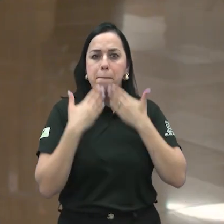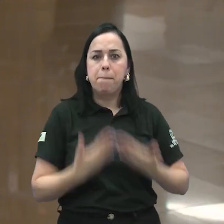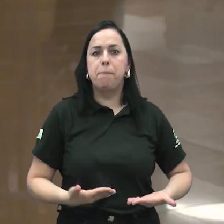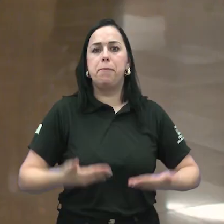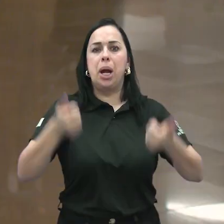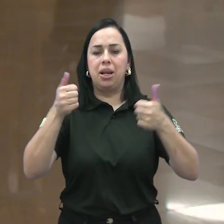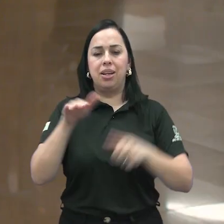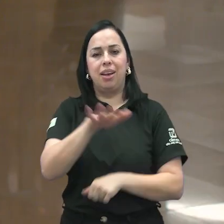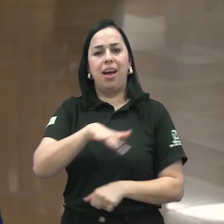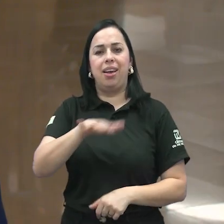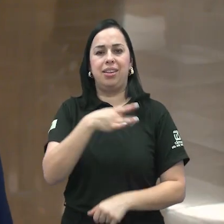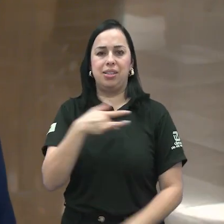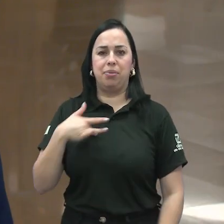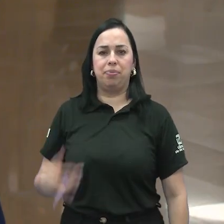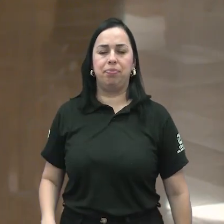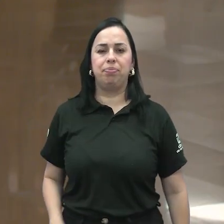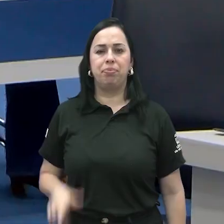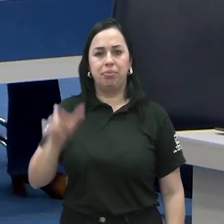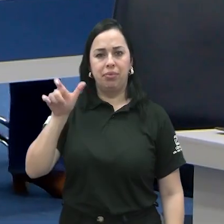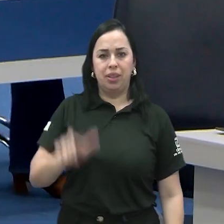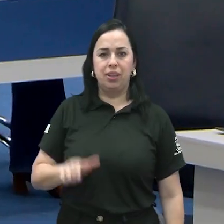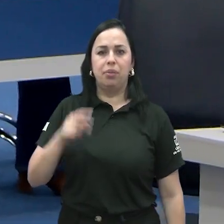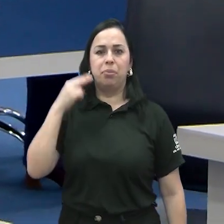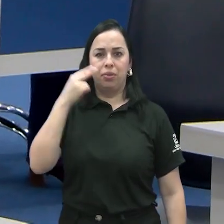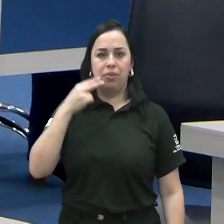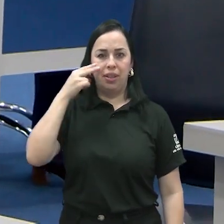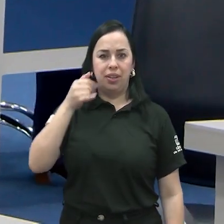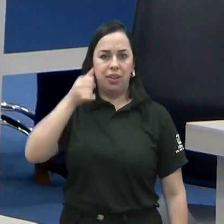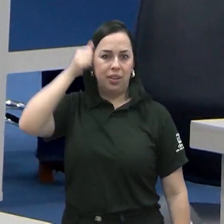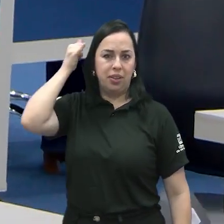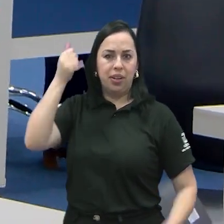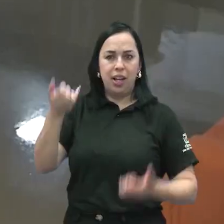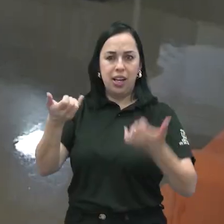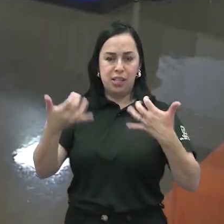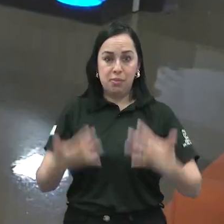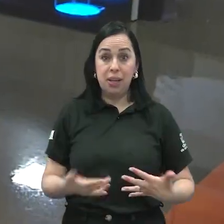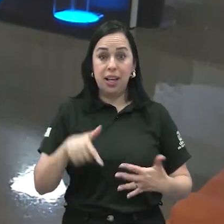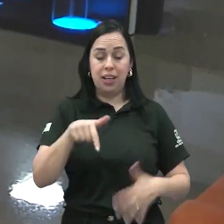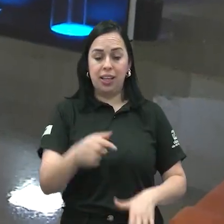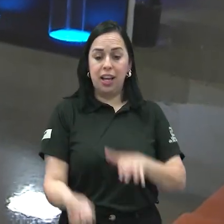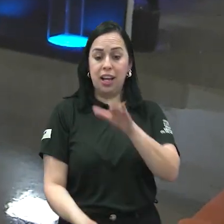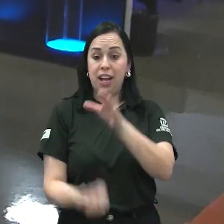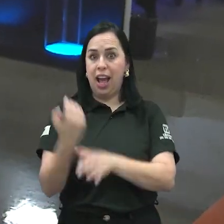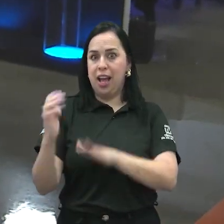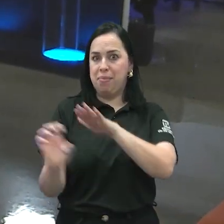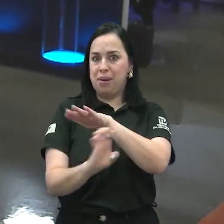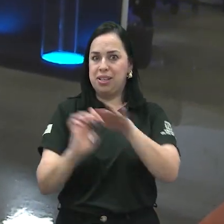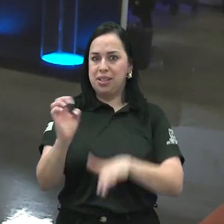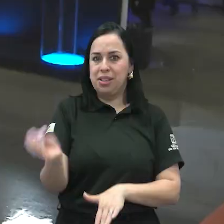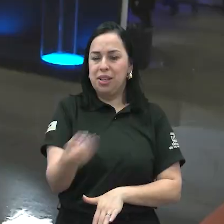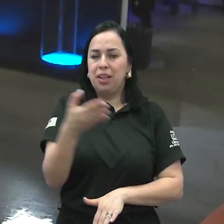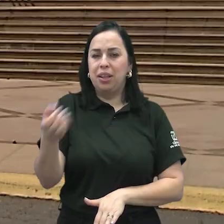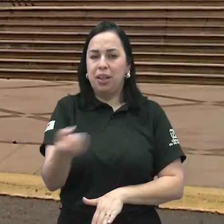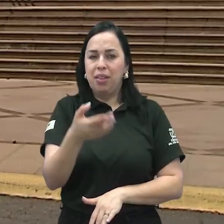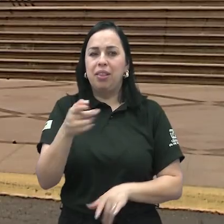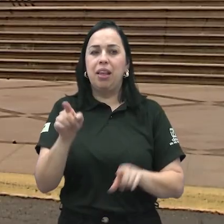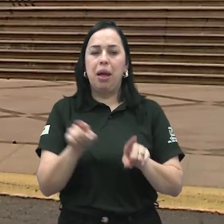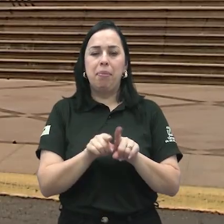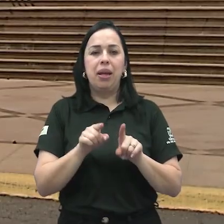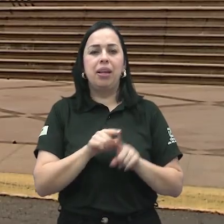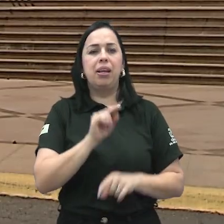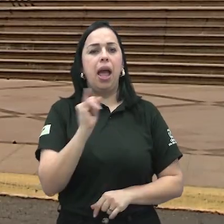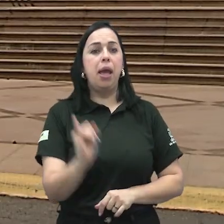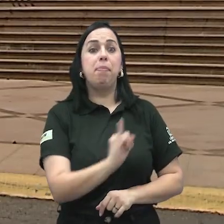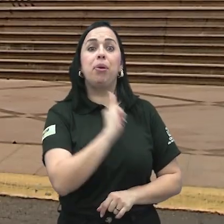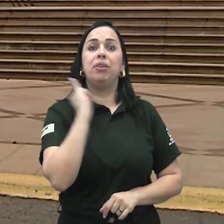aprimorar aí os cuidados à saúde de toda a população. Para o vereador Sidney Campos, a criação de novas empresas também traz outro